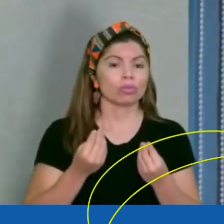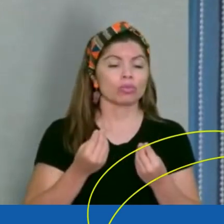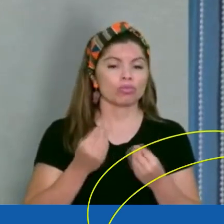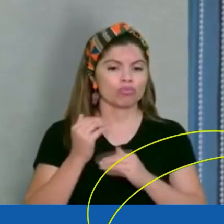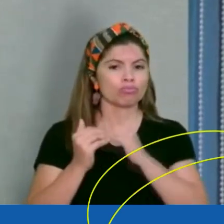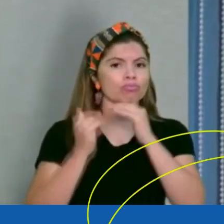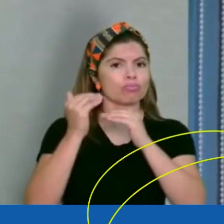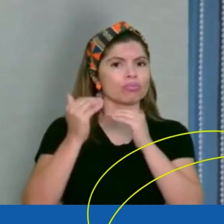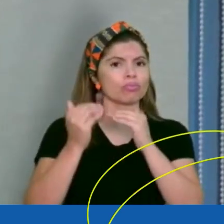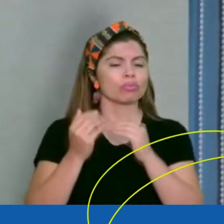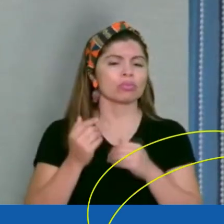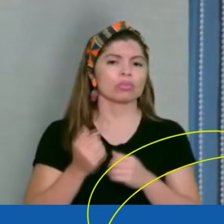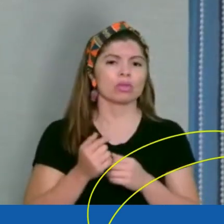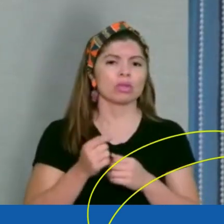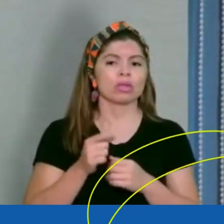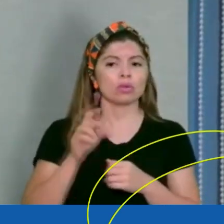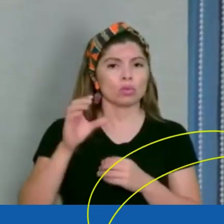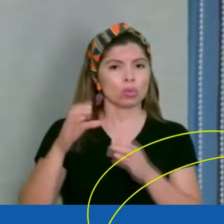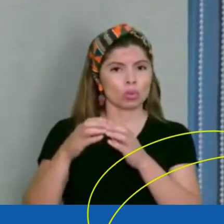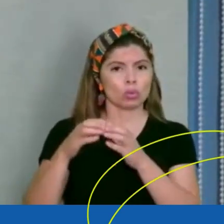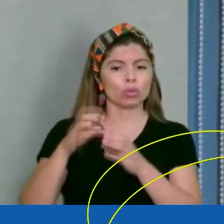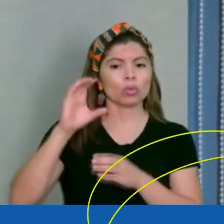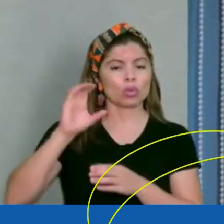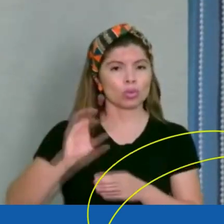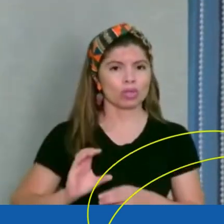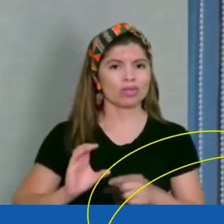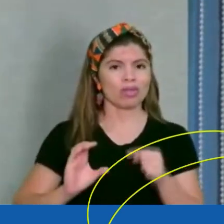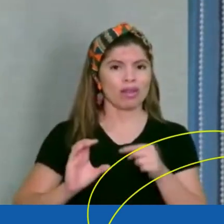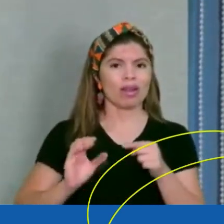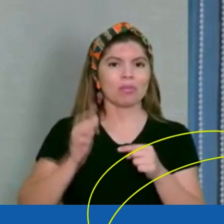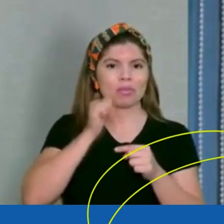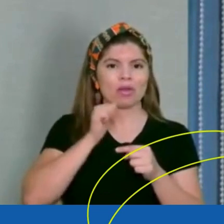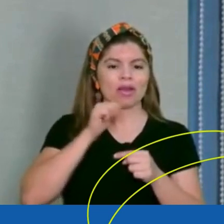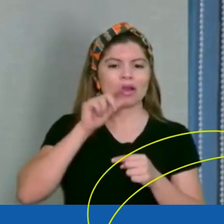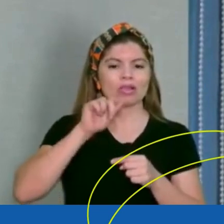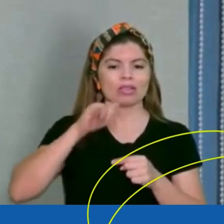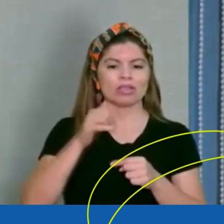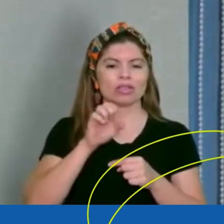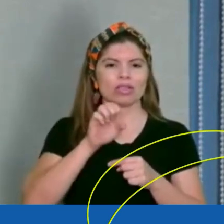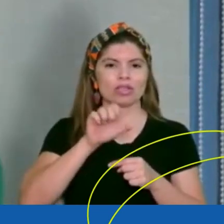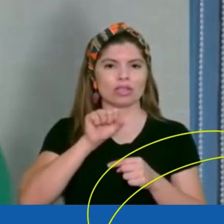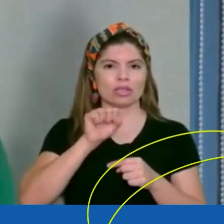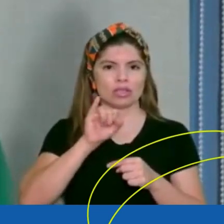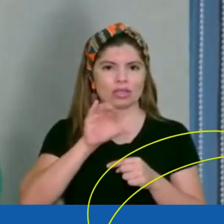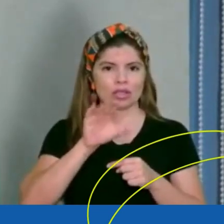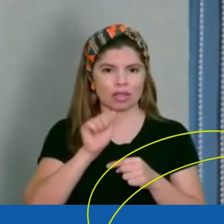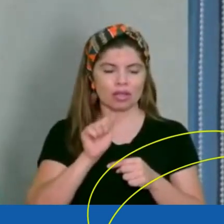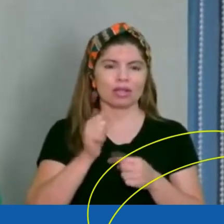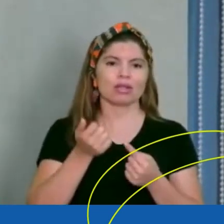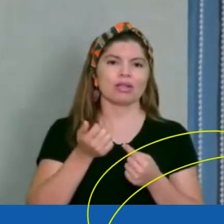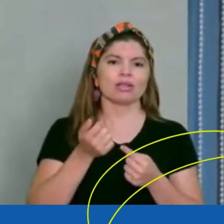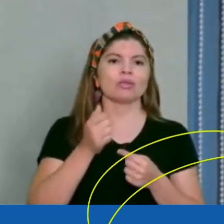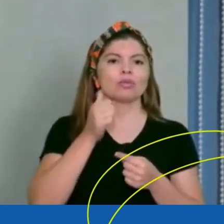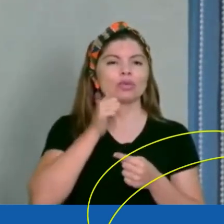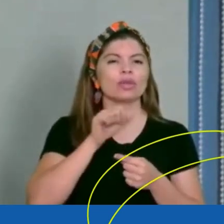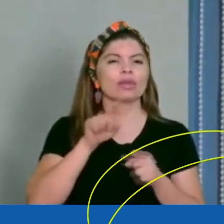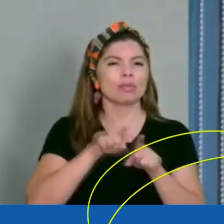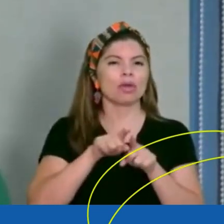bem desenvolvido na coordenação da Jéssica, do Clark, da Stephanie.